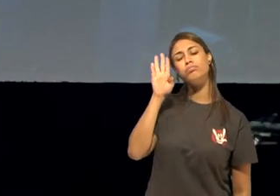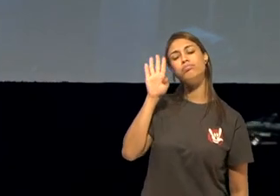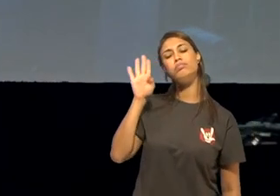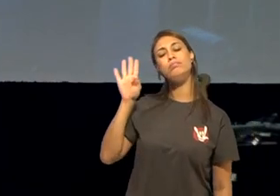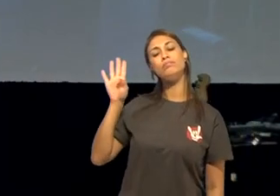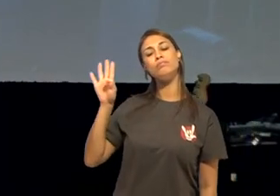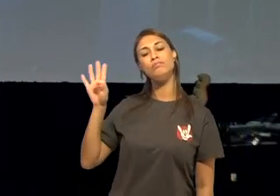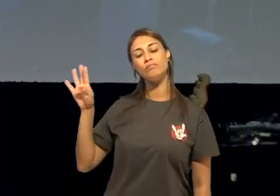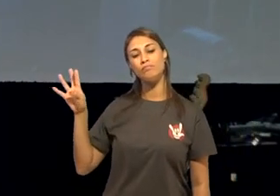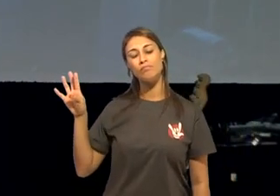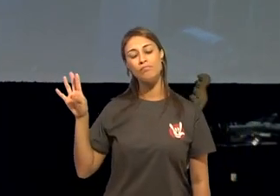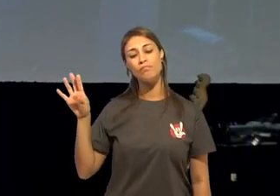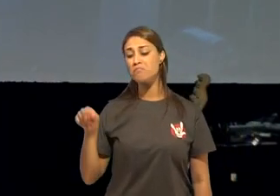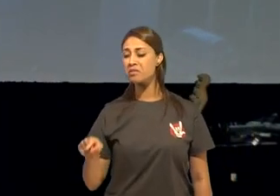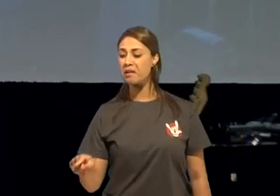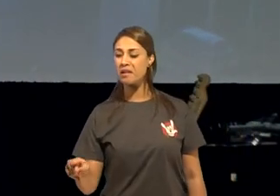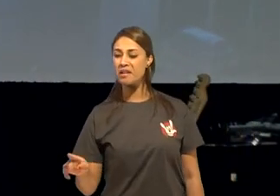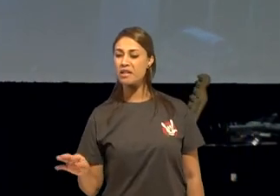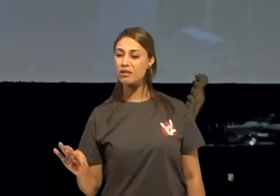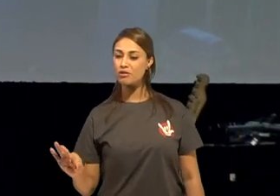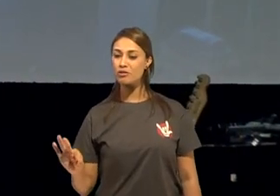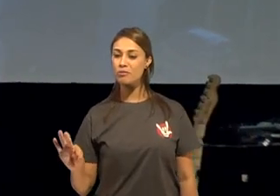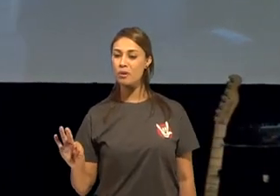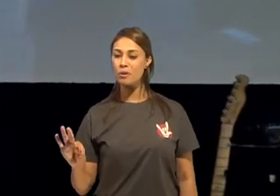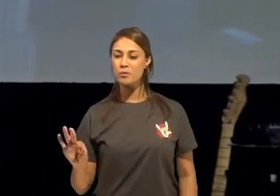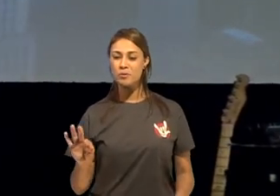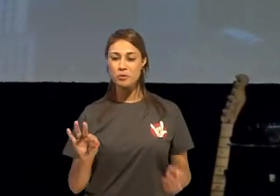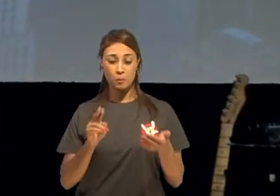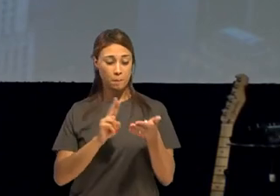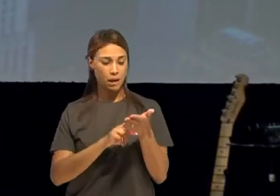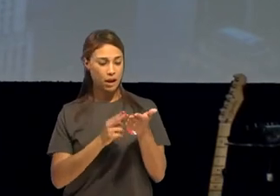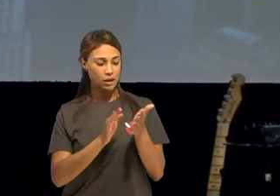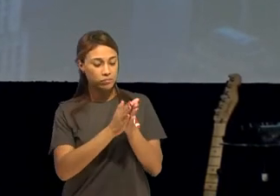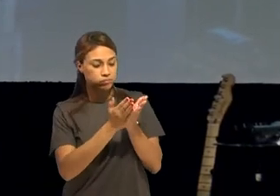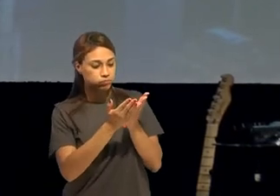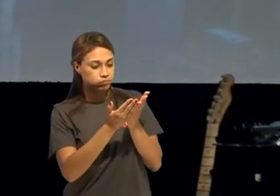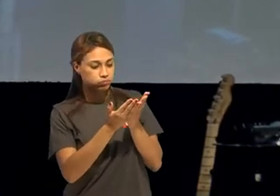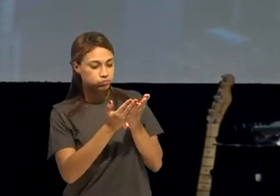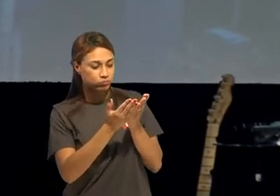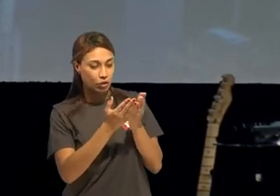Imagina Timóteo abrindo a carta e lendo.